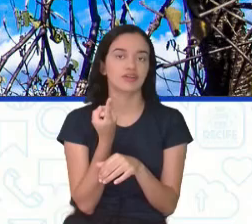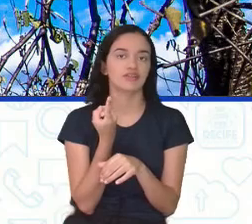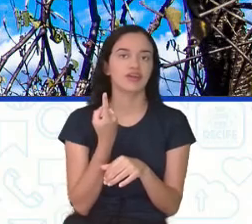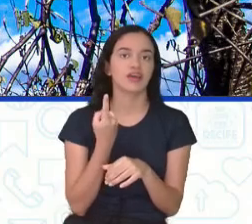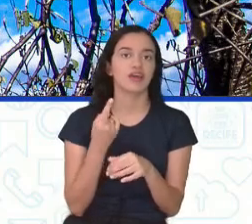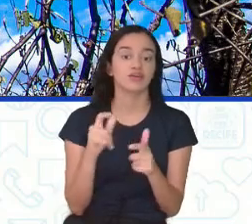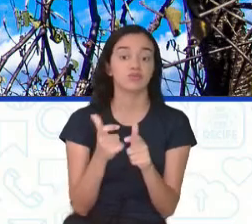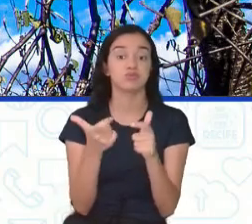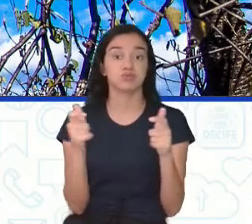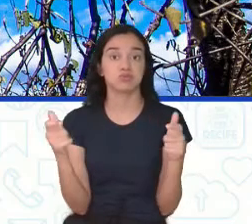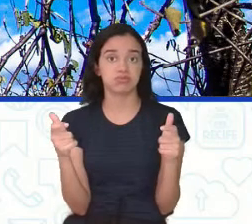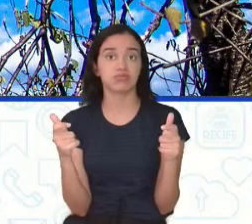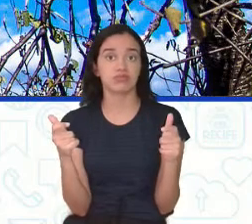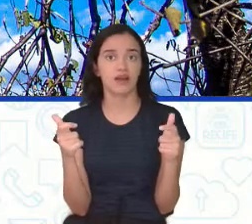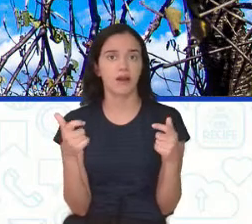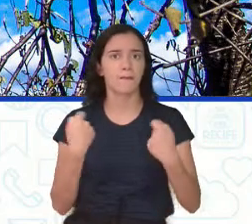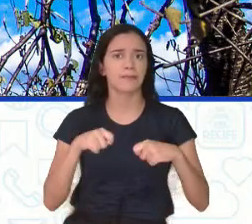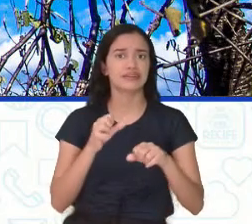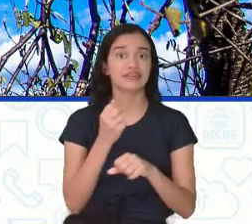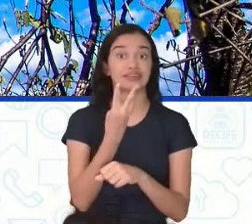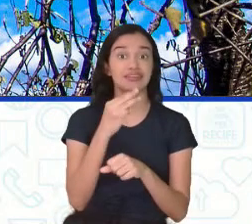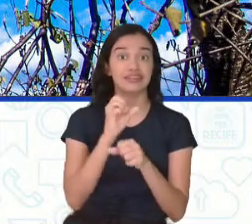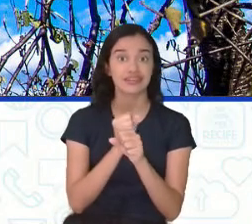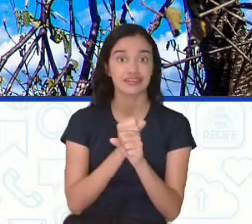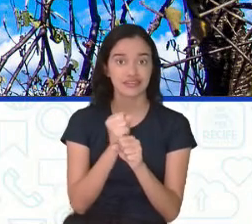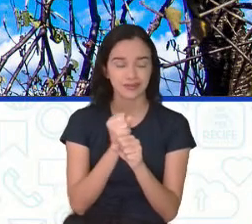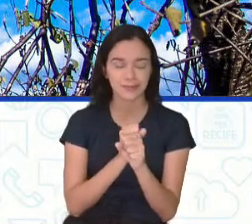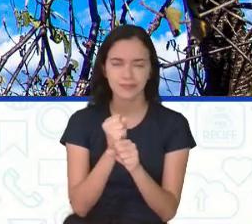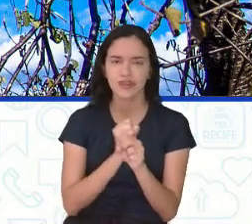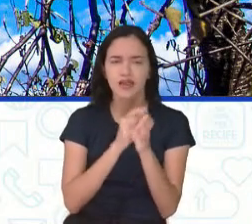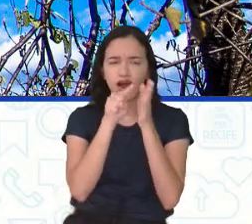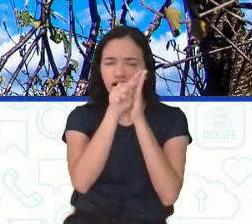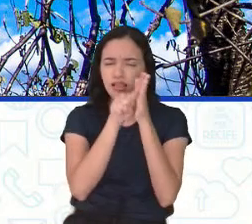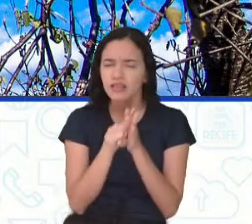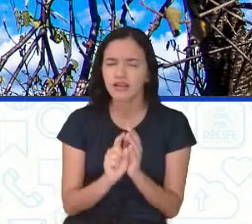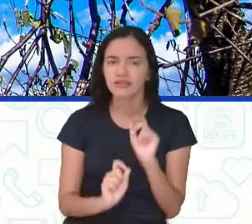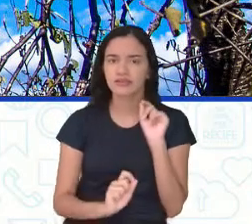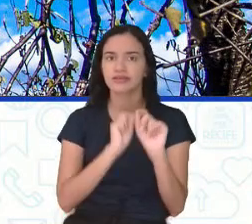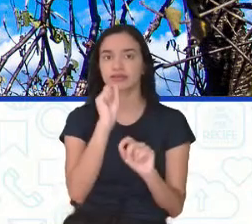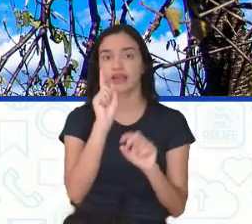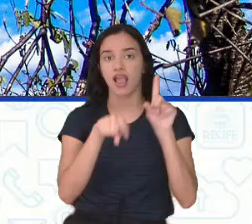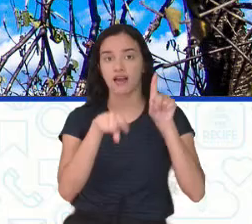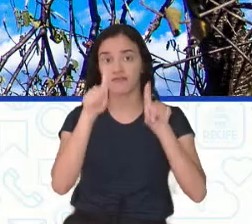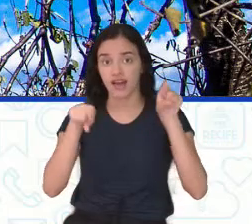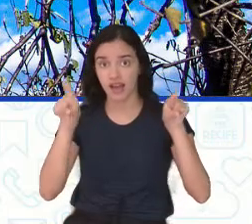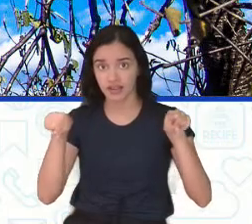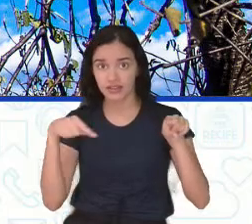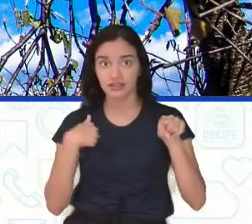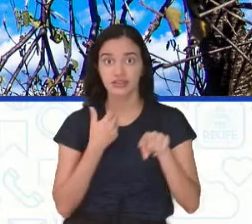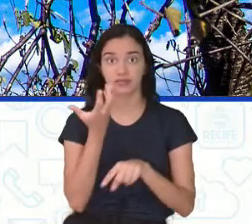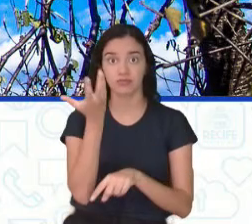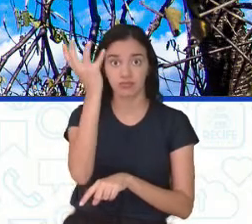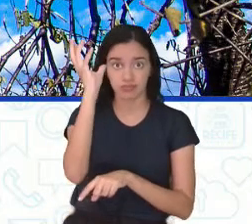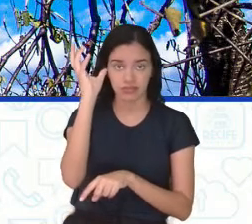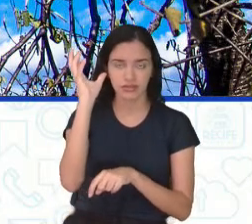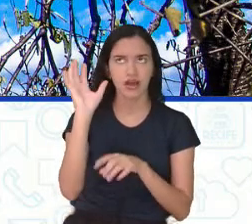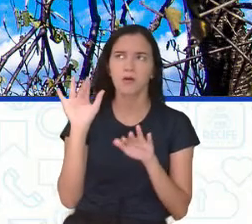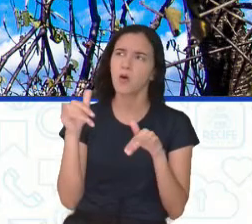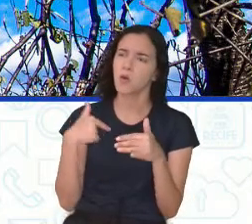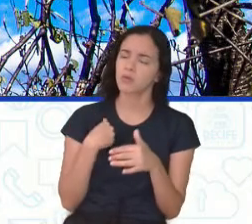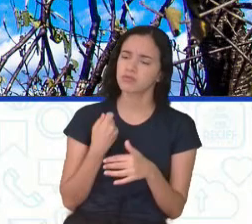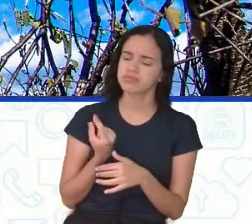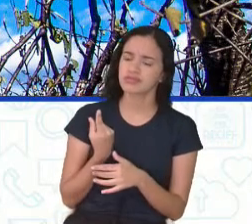bem maior, né? A gente precisa de 30 anos analisando o quê? Ó, essas variações de tempo. Então, seja, oxente,